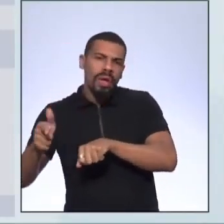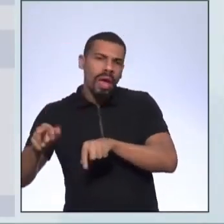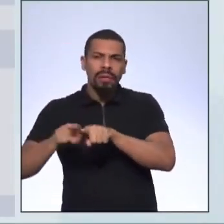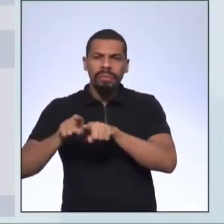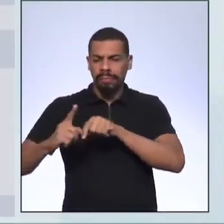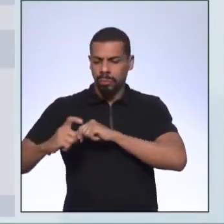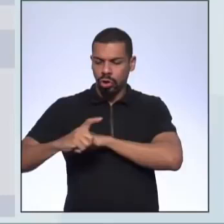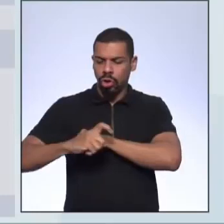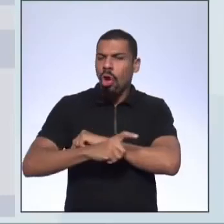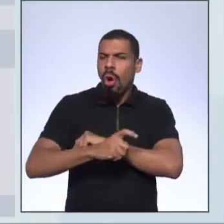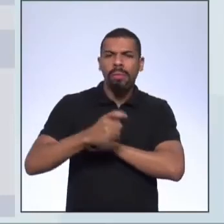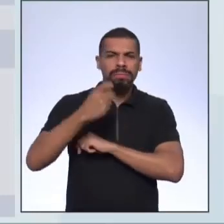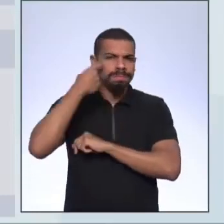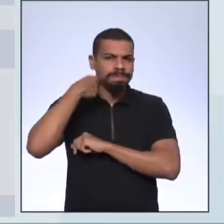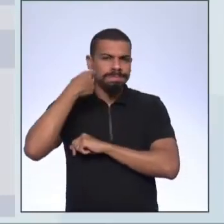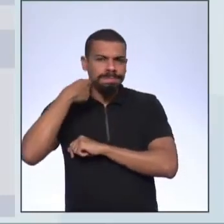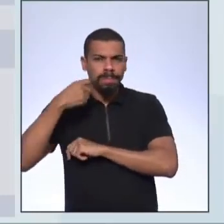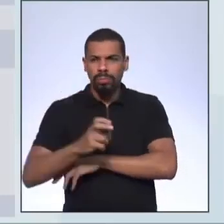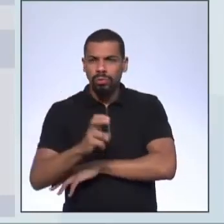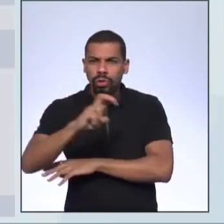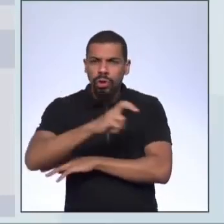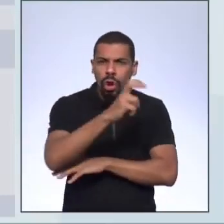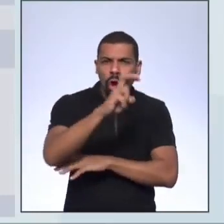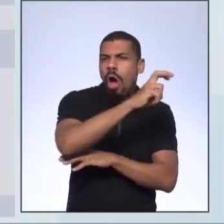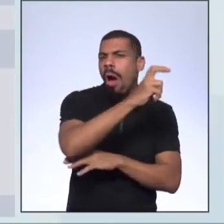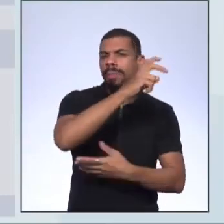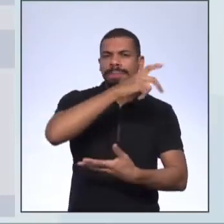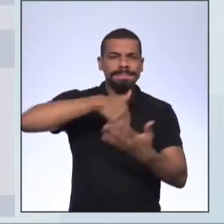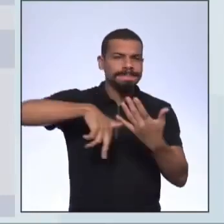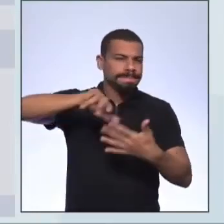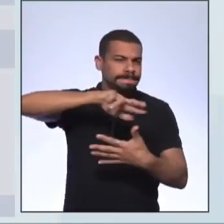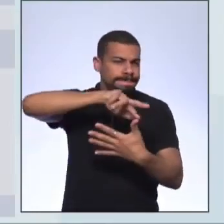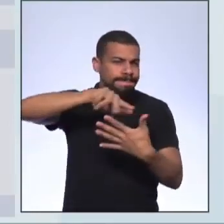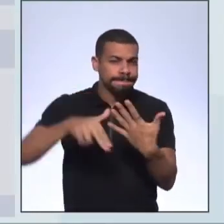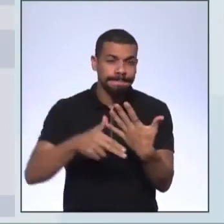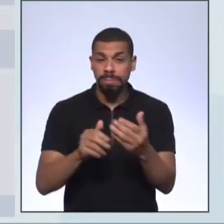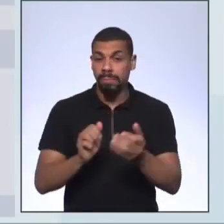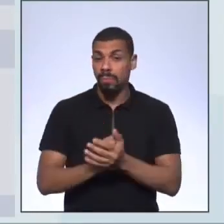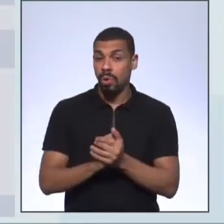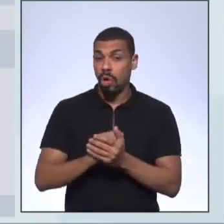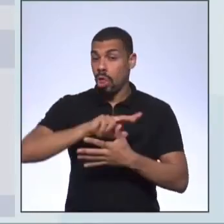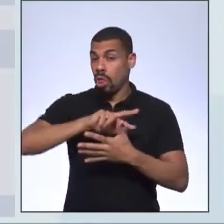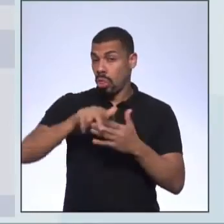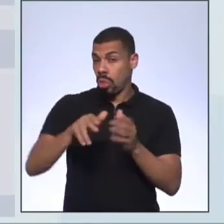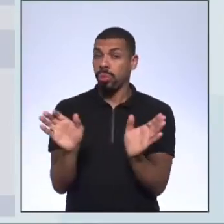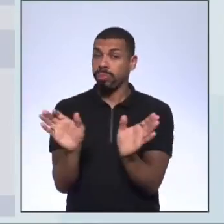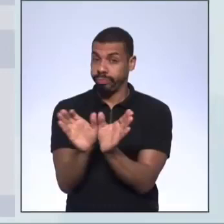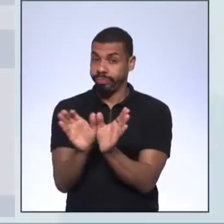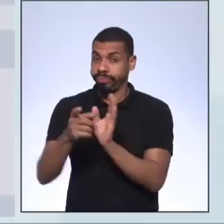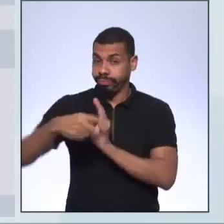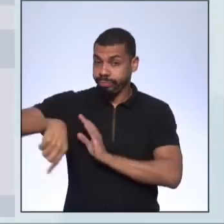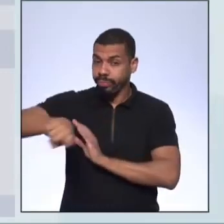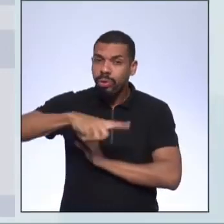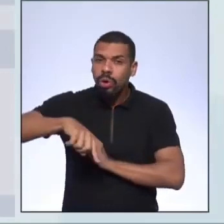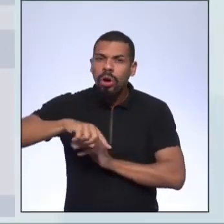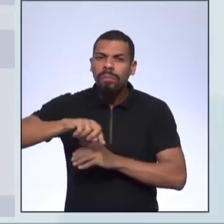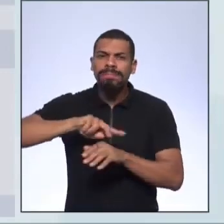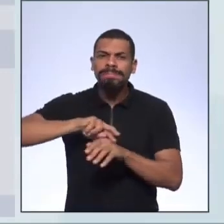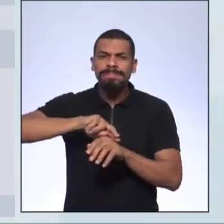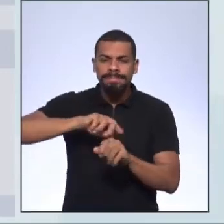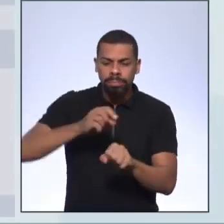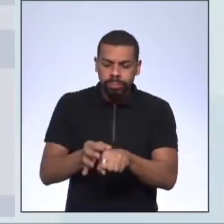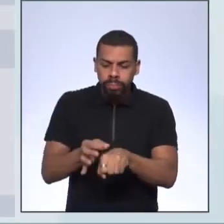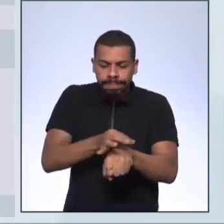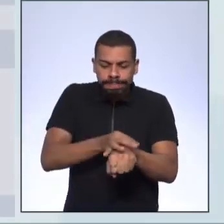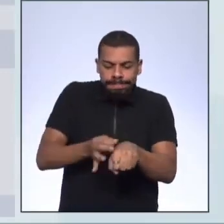minhoca, serpente, nós mesmos, né? Então, os seres humanos, todos multicelulares, tá? Então, as plantas e os animais